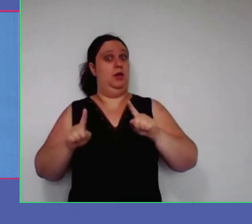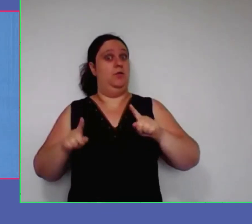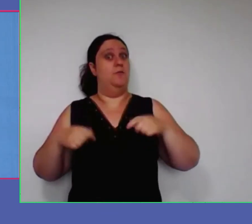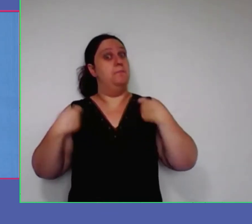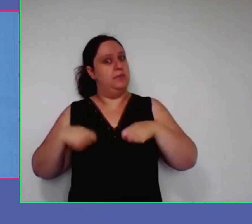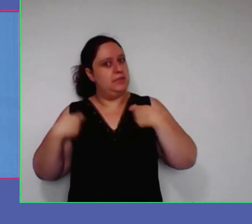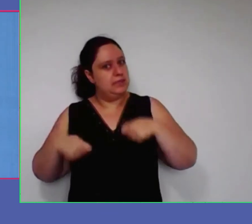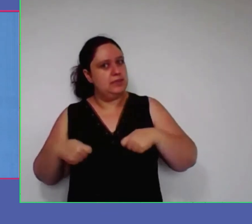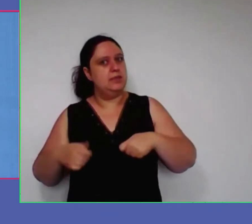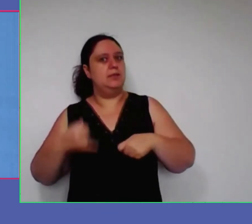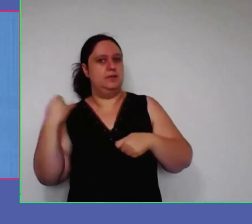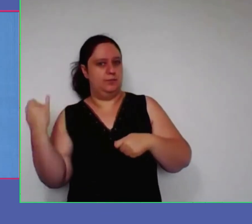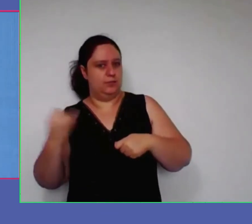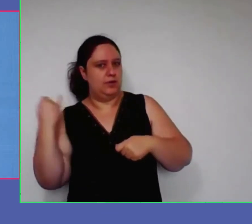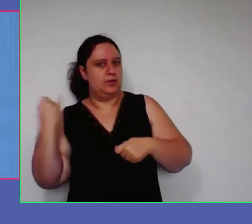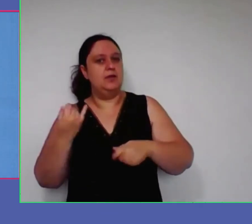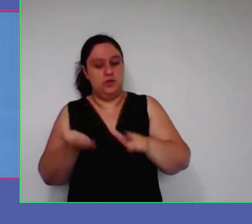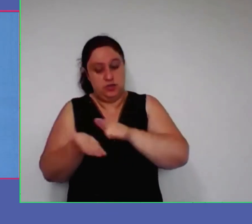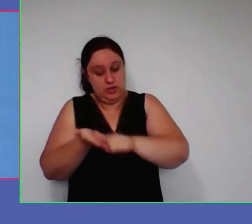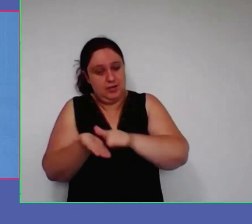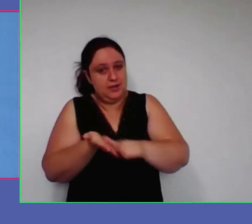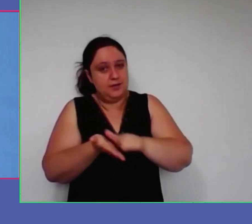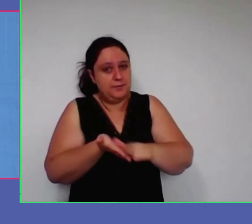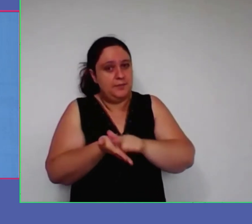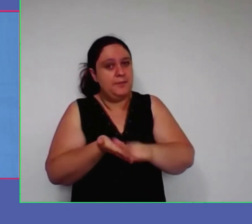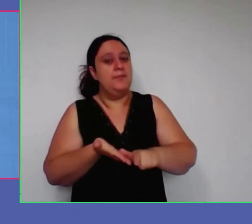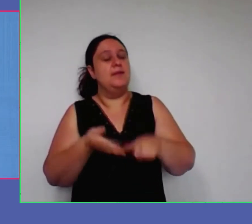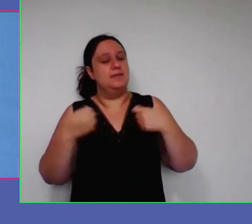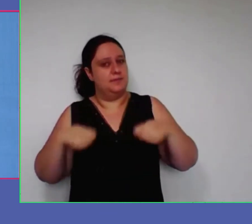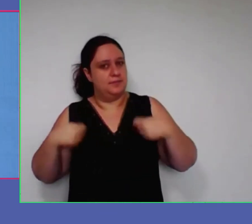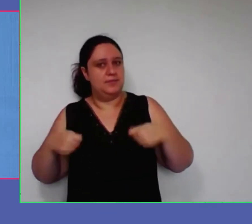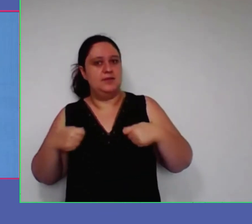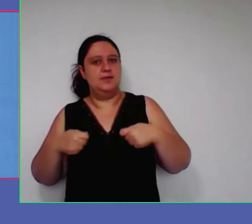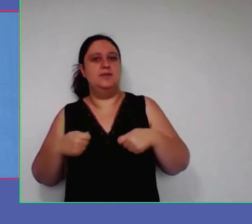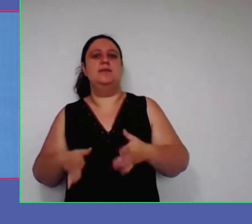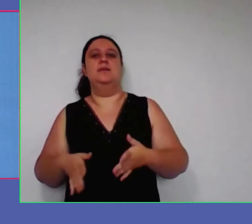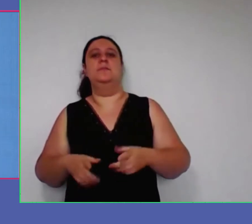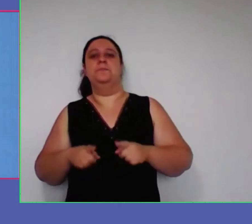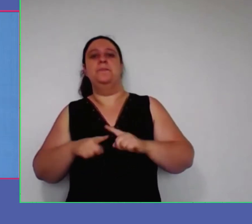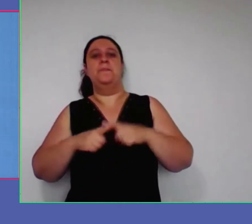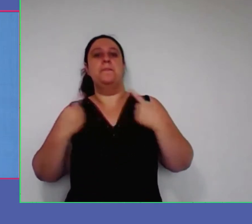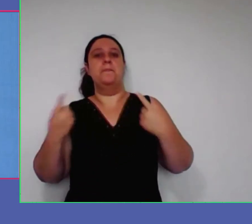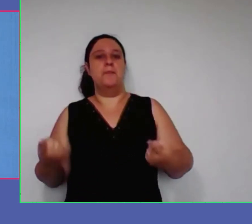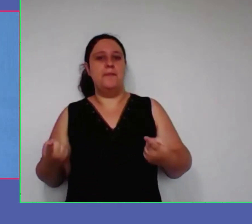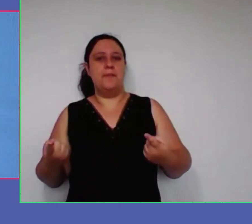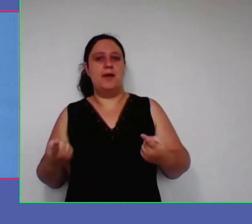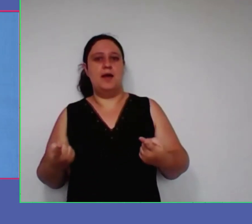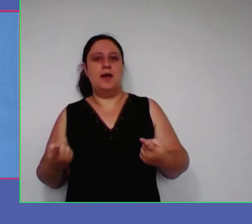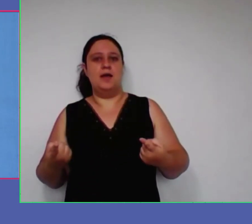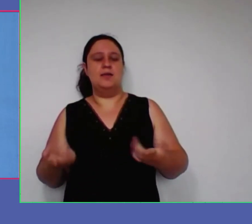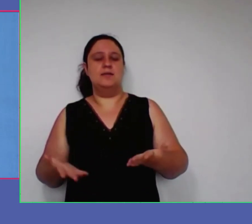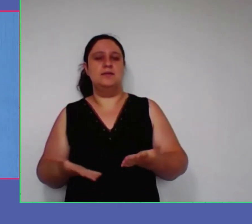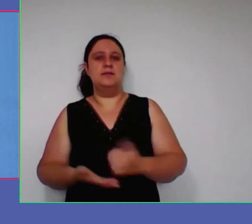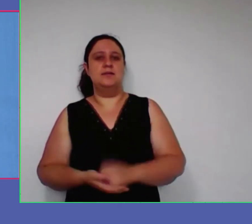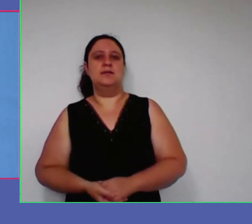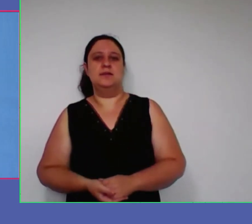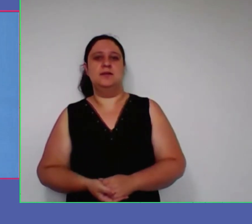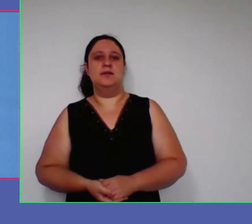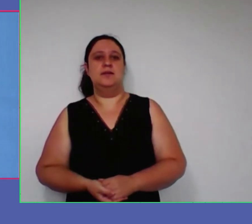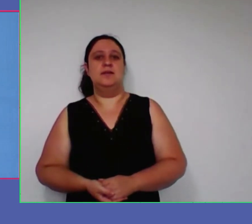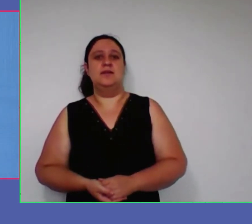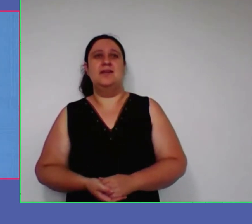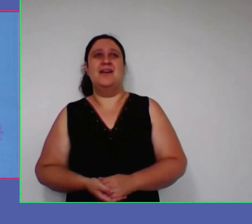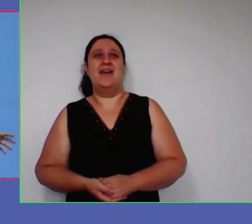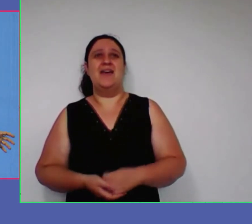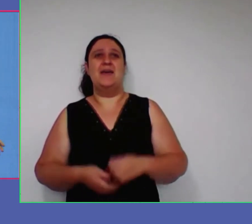né? Nós devemos lavar as mãos antes de comer, mas não por seguir a